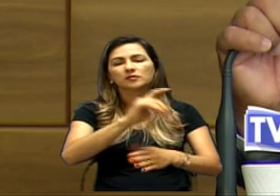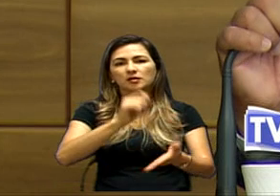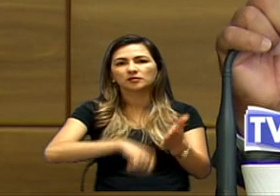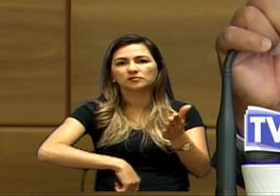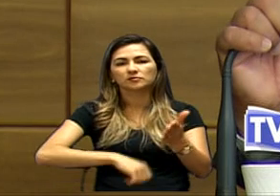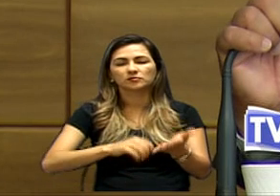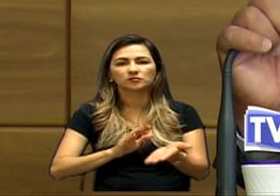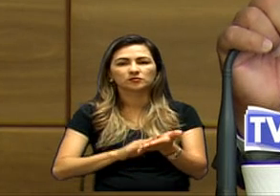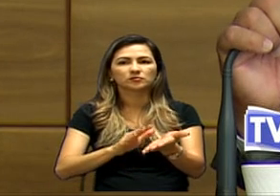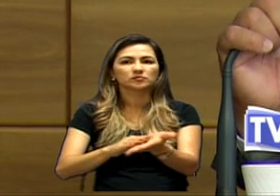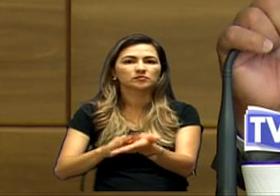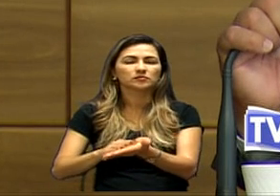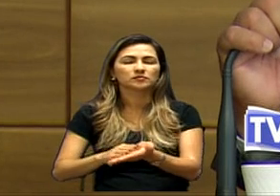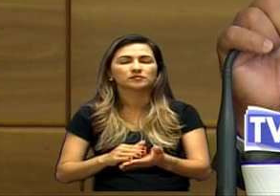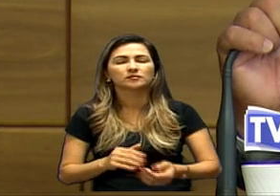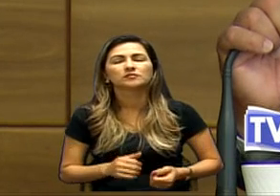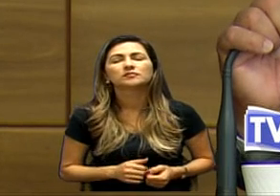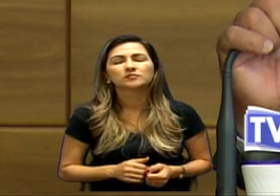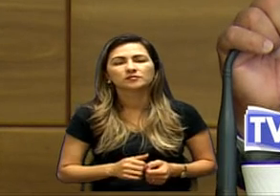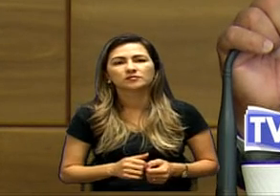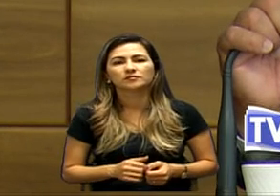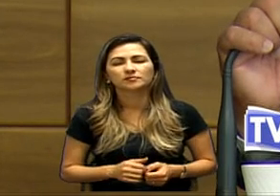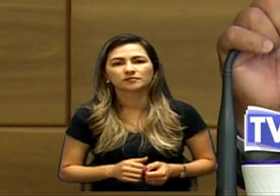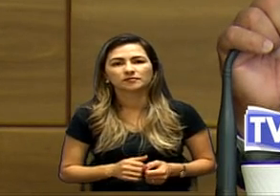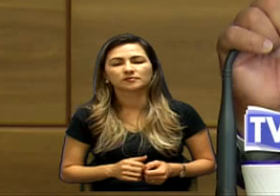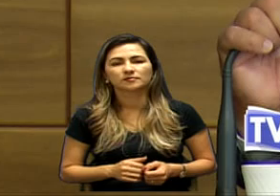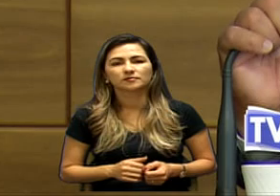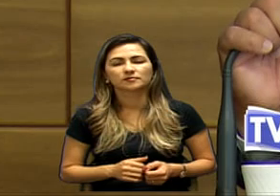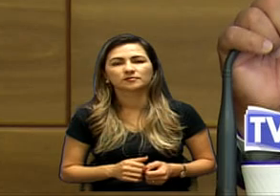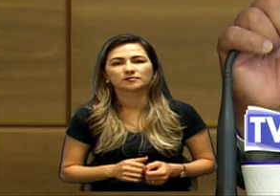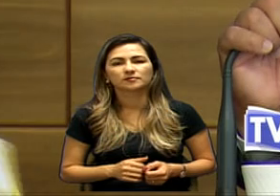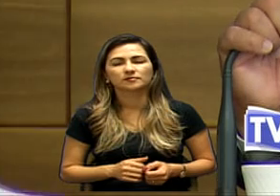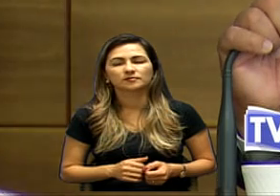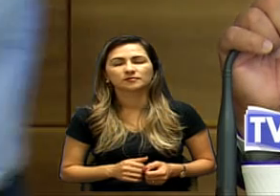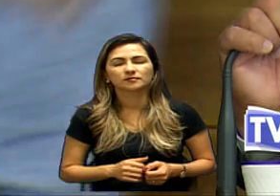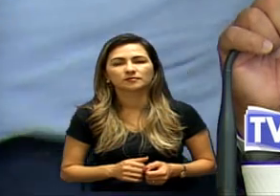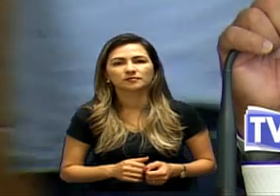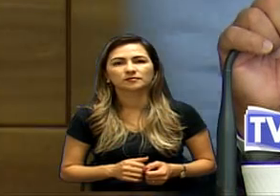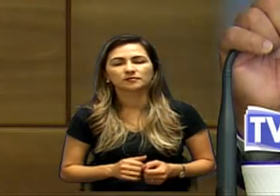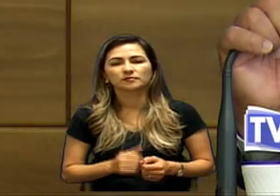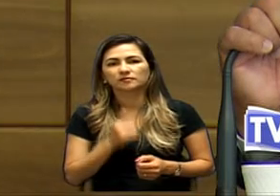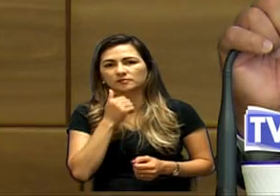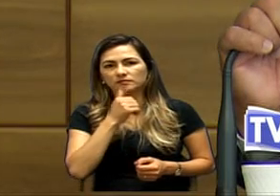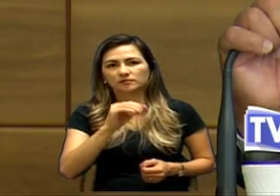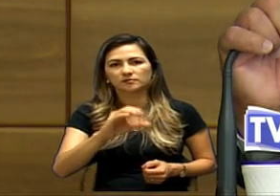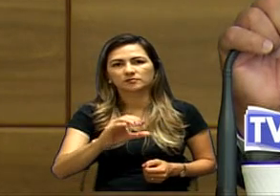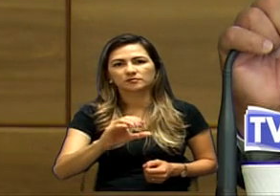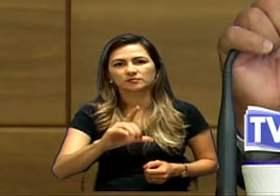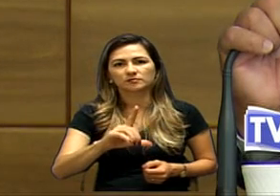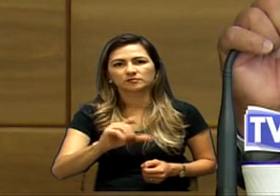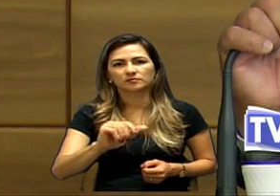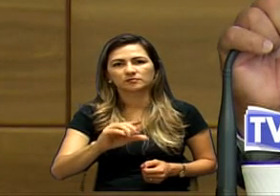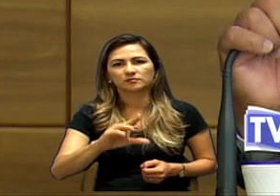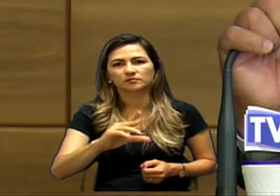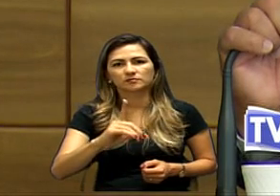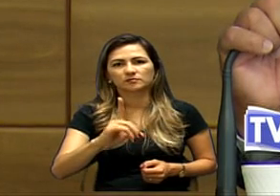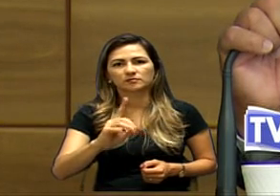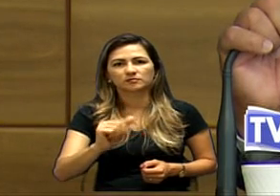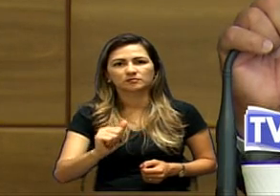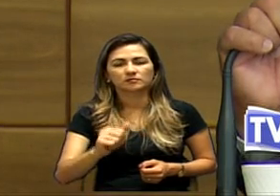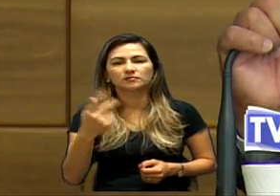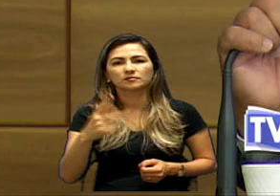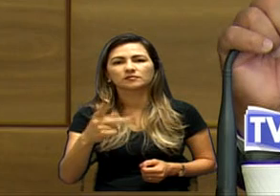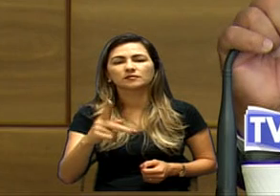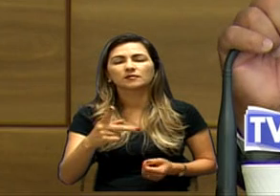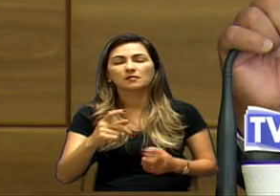Manga. Parabéns aí. Votos e congratulações à doutora Cláudia Sense Guimarães, pelo Dia do